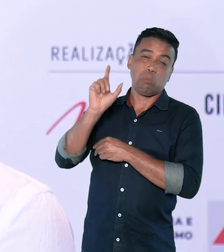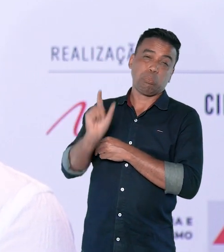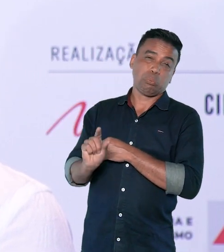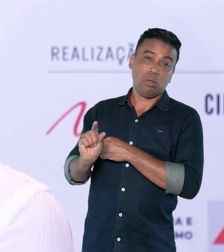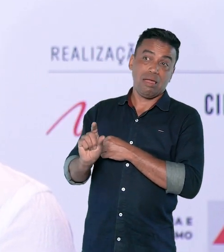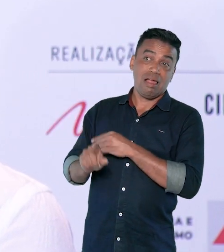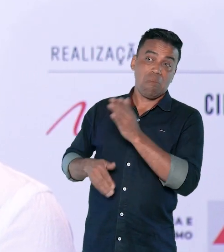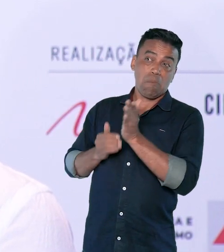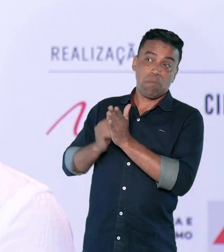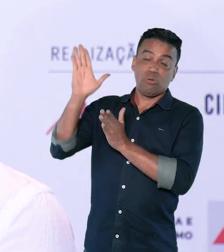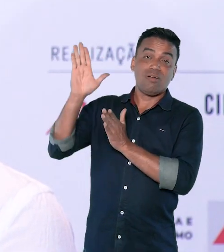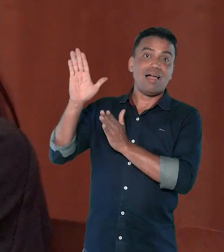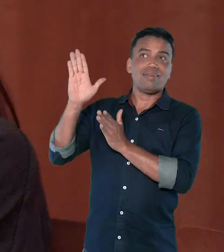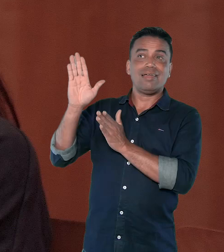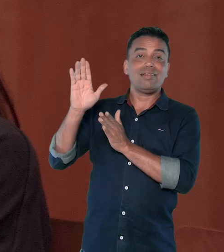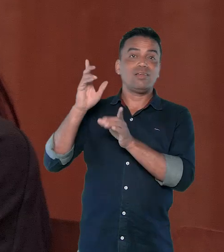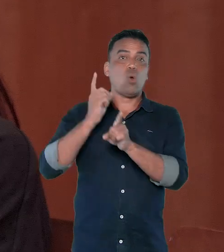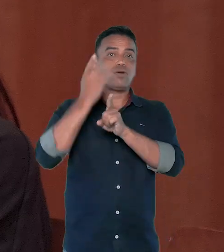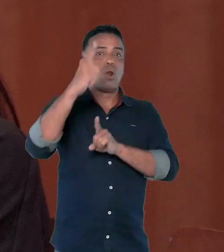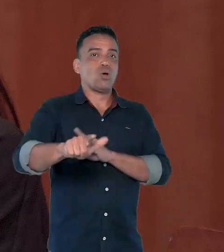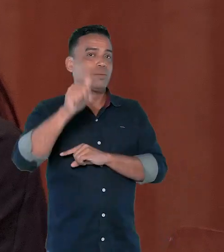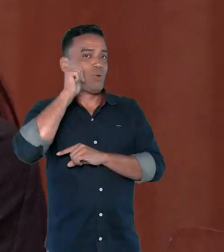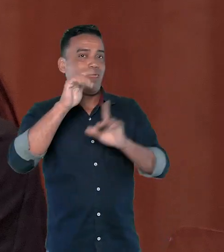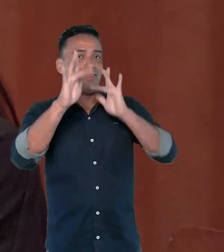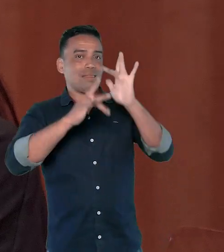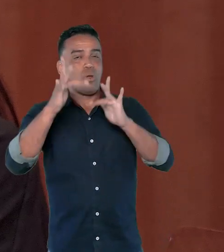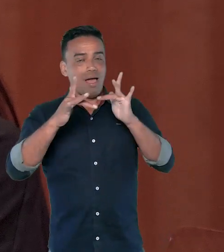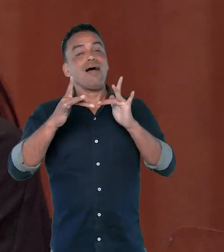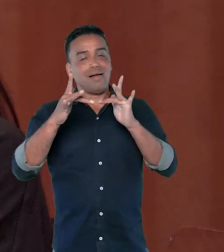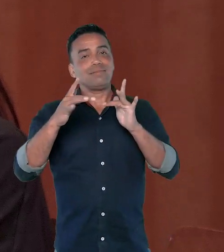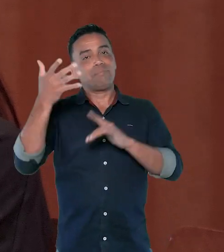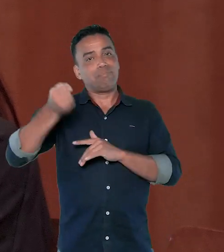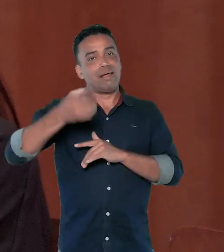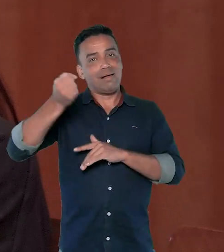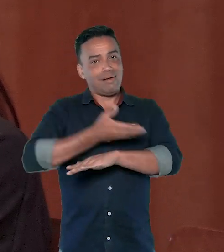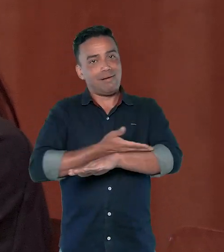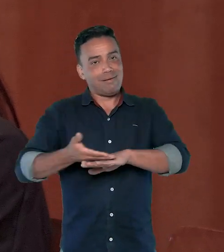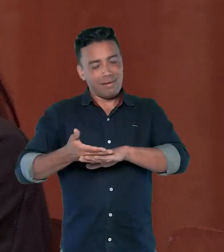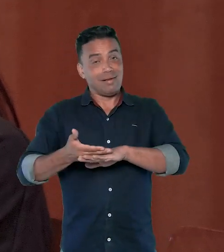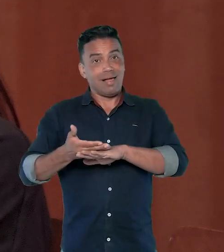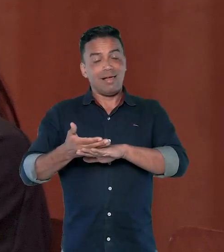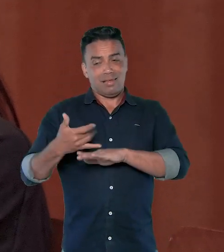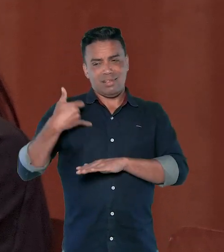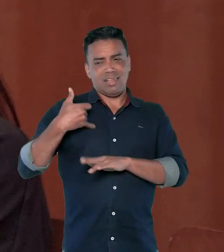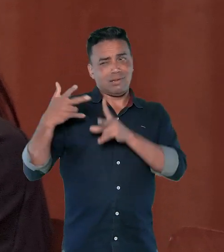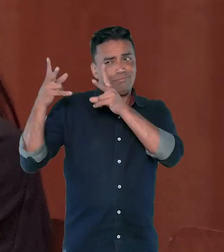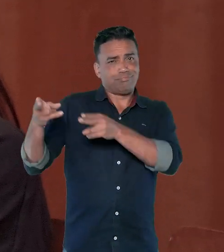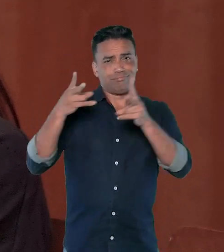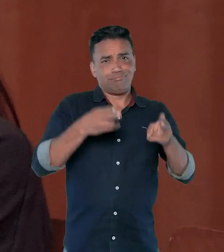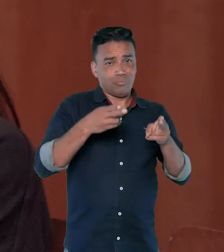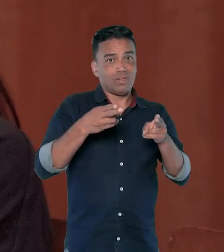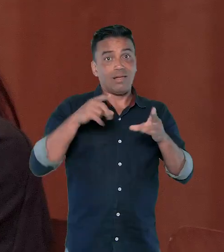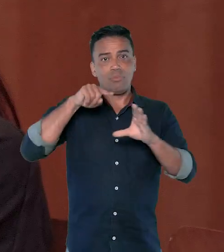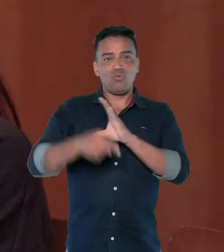com uma menina branca, que é mais ou menos da idade dele, e aí há um aprofundamento justamente dessas